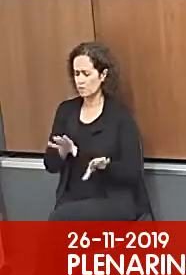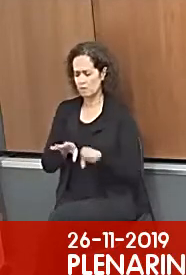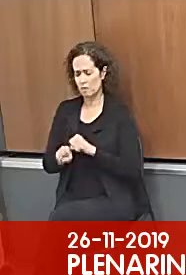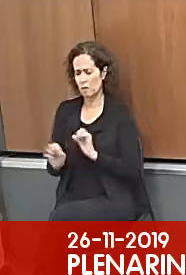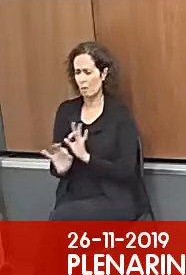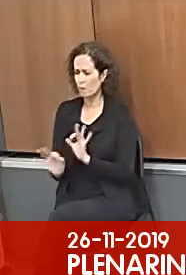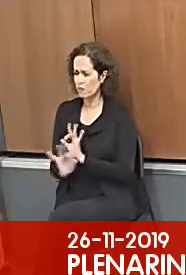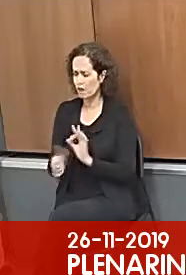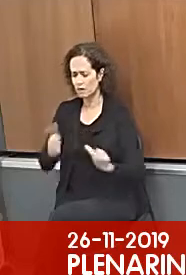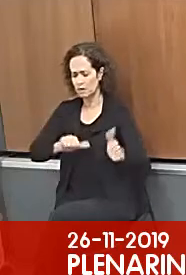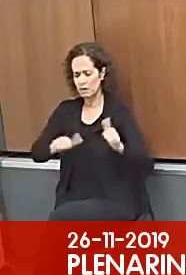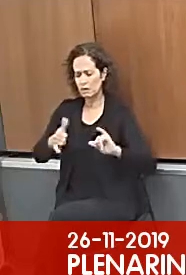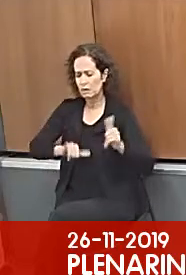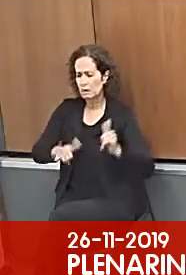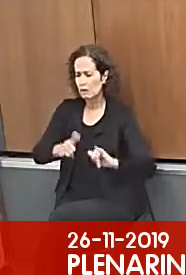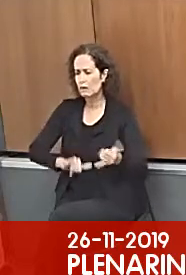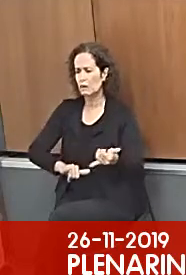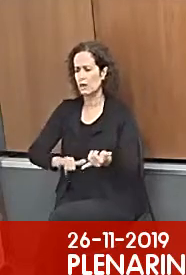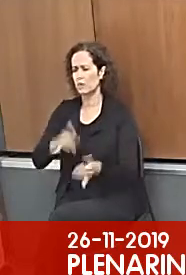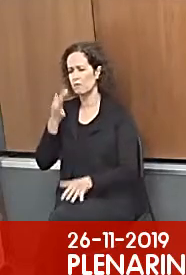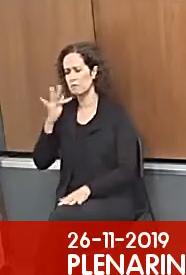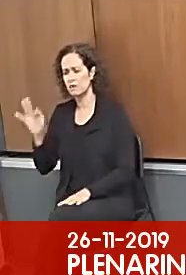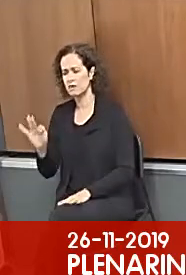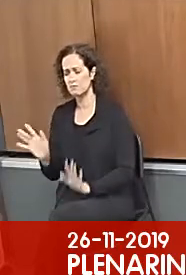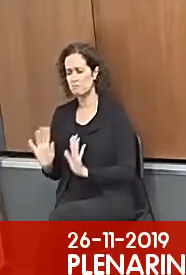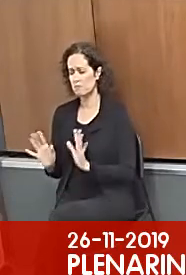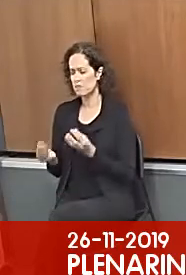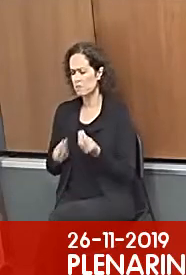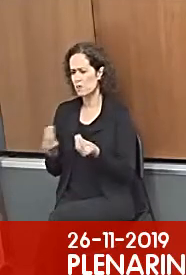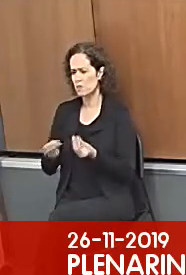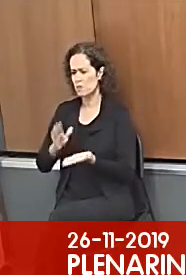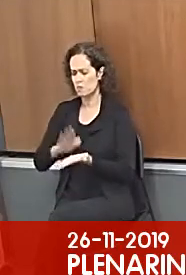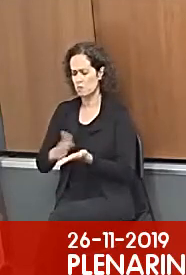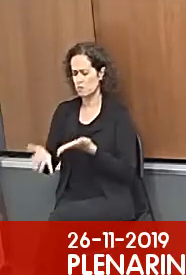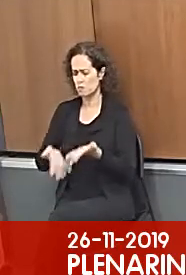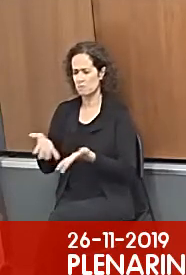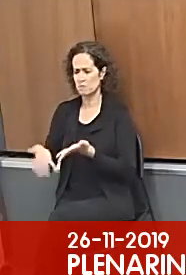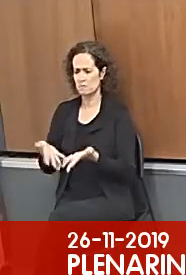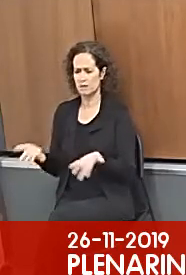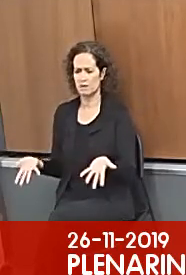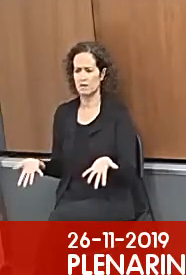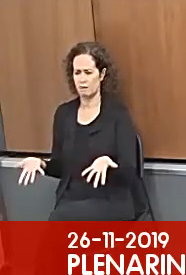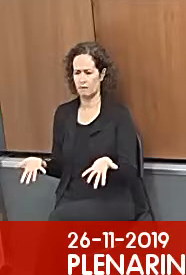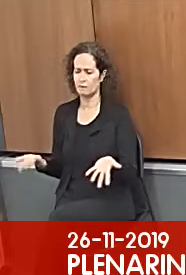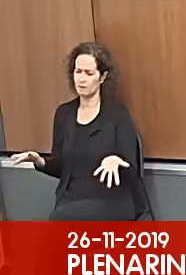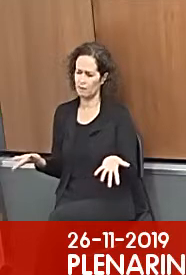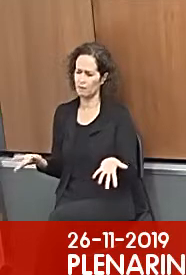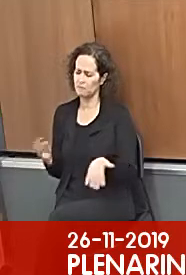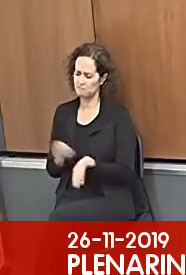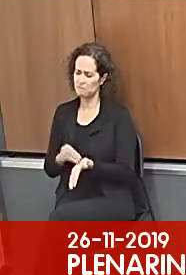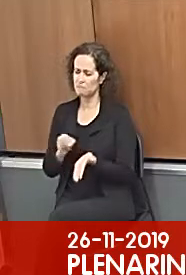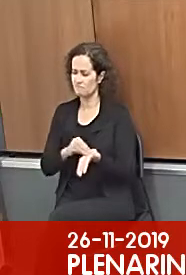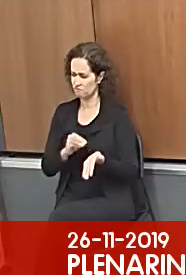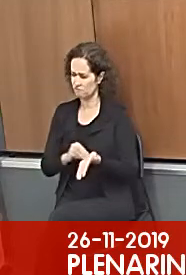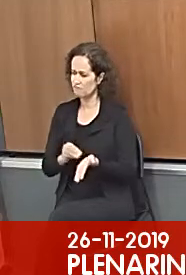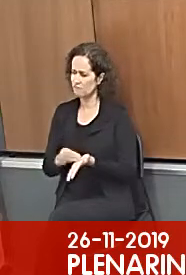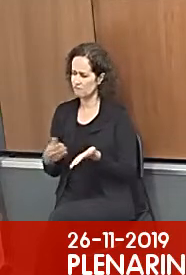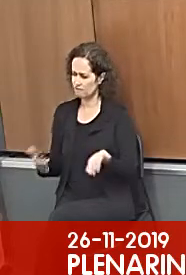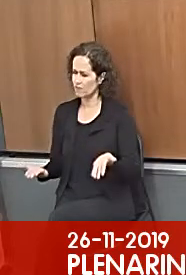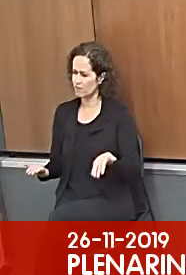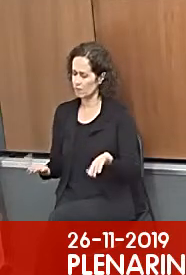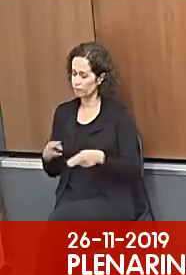para traduzir com proficiência para passar isso para o surdo. Então, fica uma defasagem. Daí